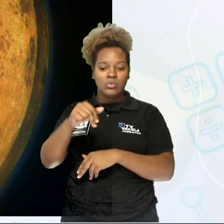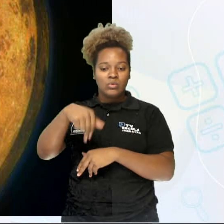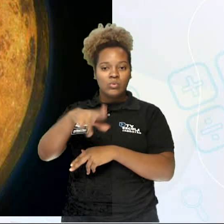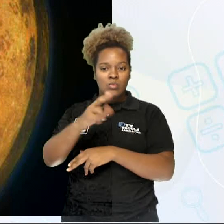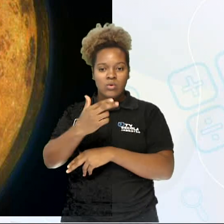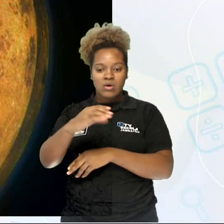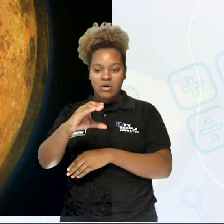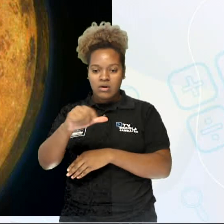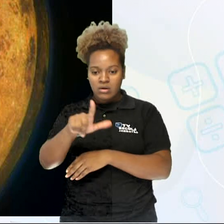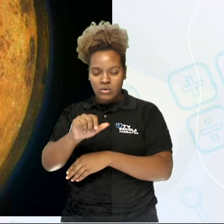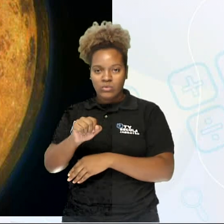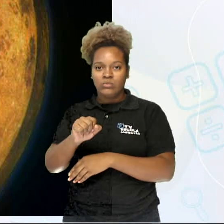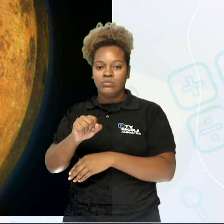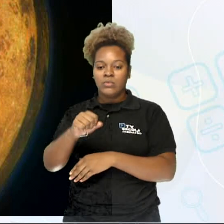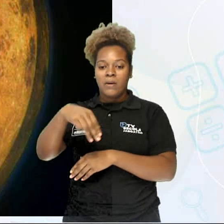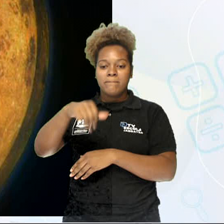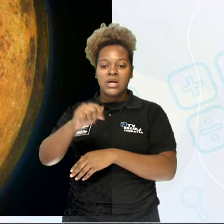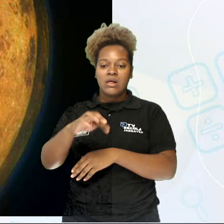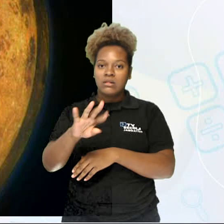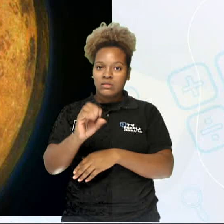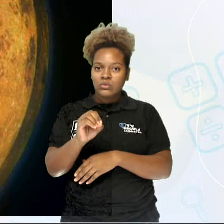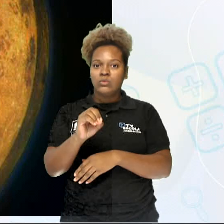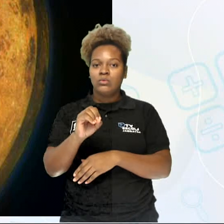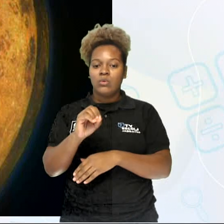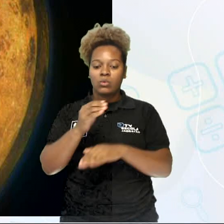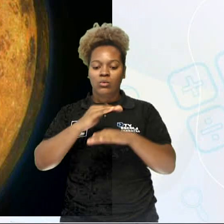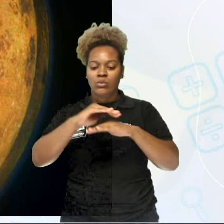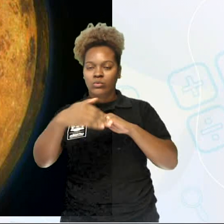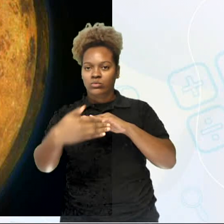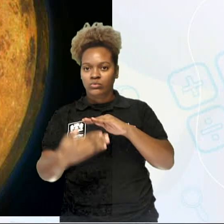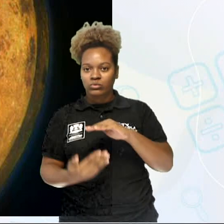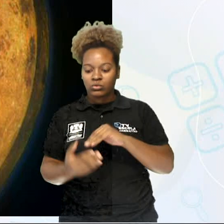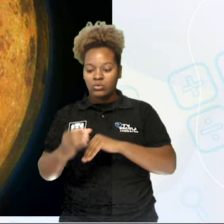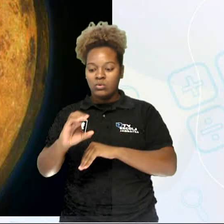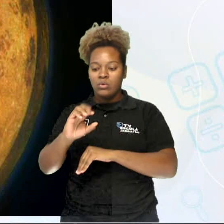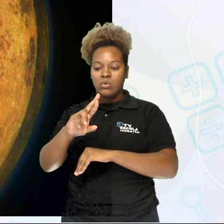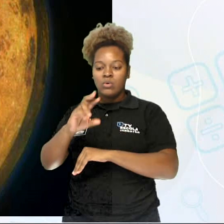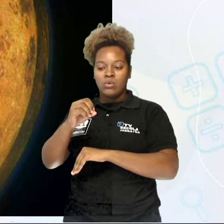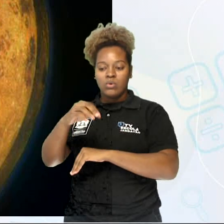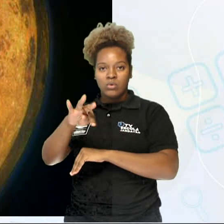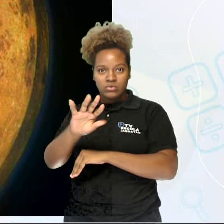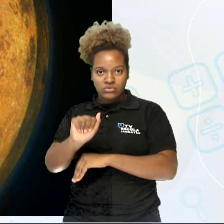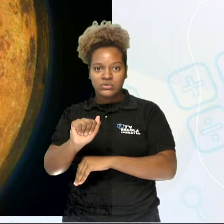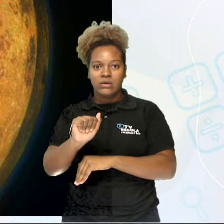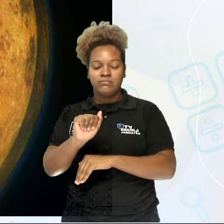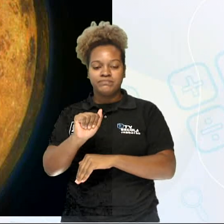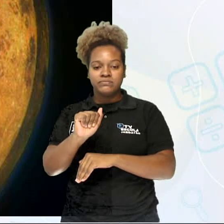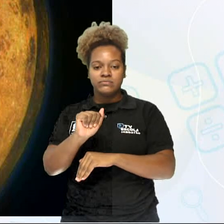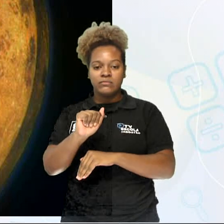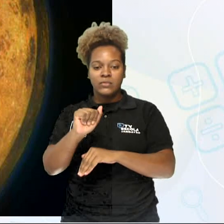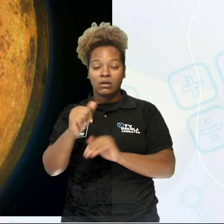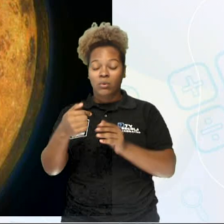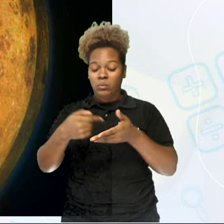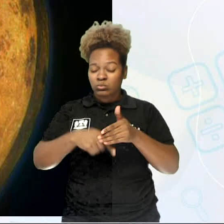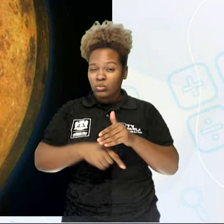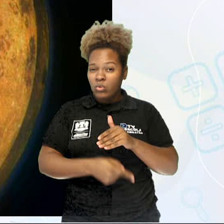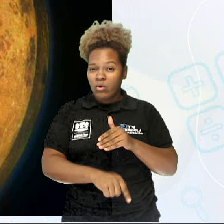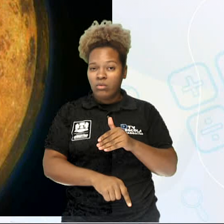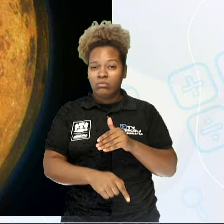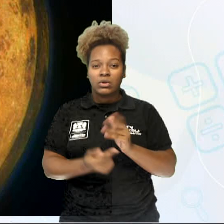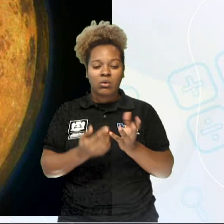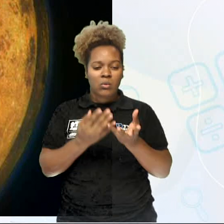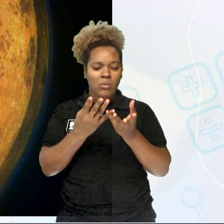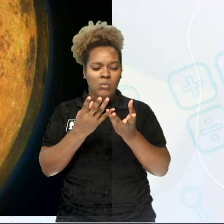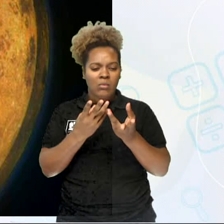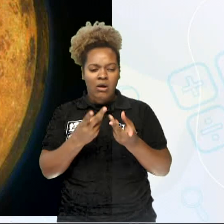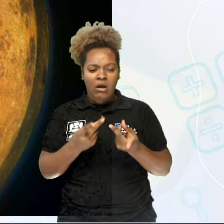a crosta terrestre, ou chamamos também de litosfera. No núcleo se encontra o magma da Terra. É